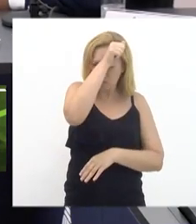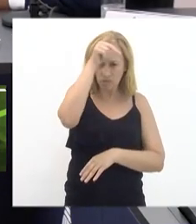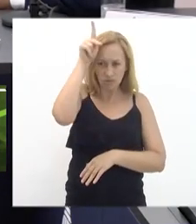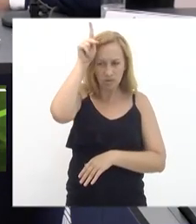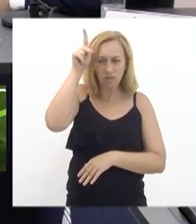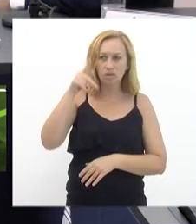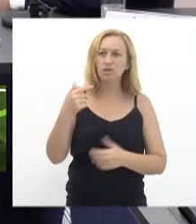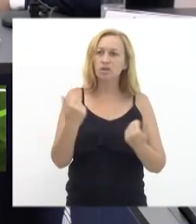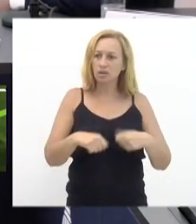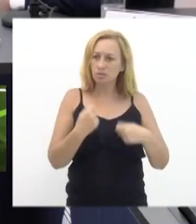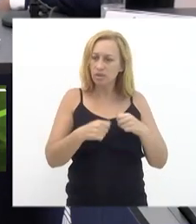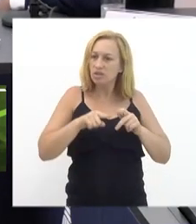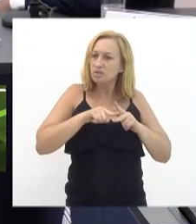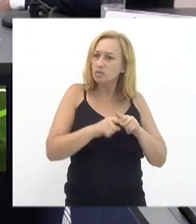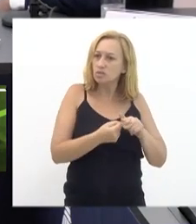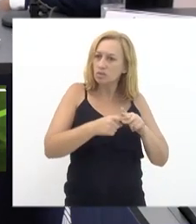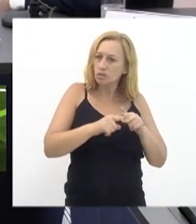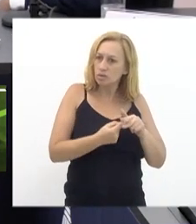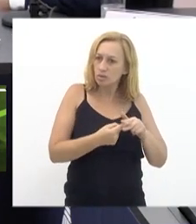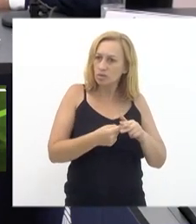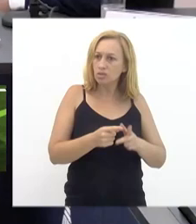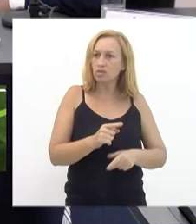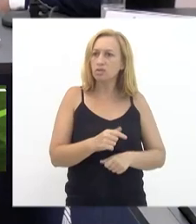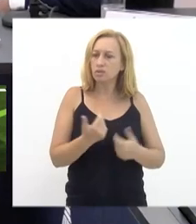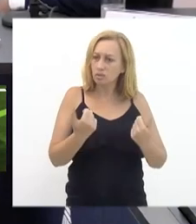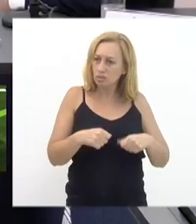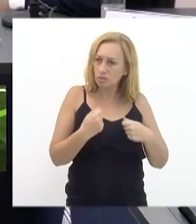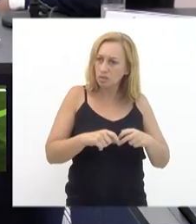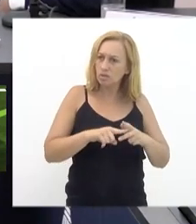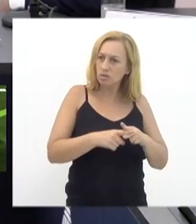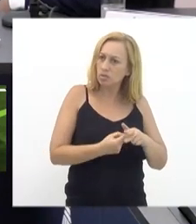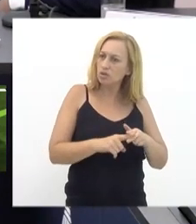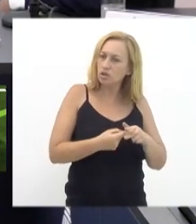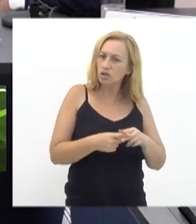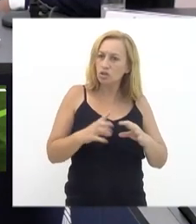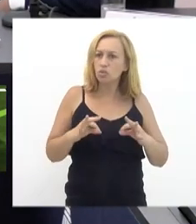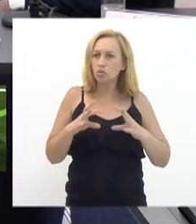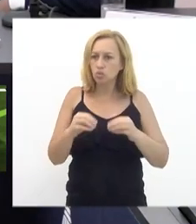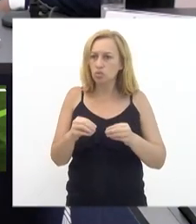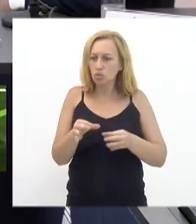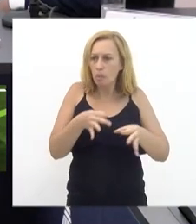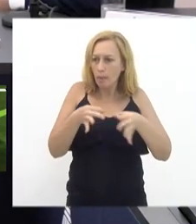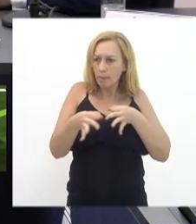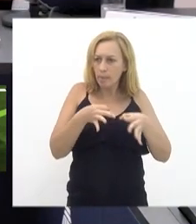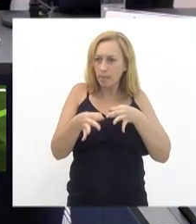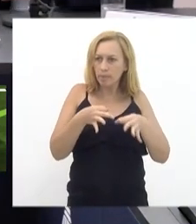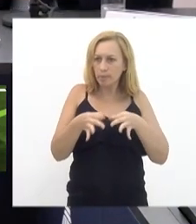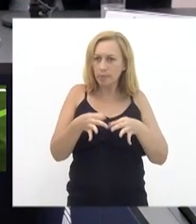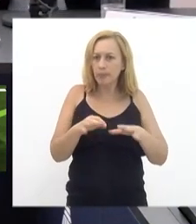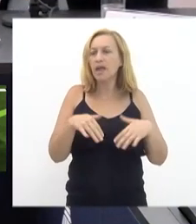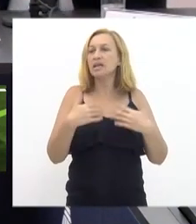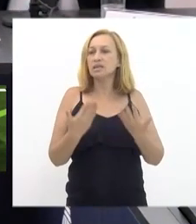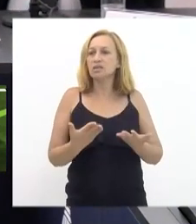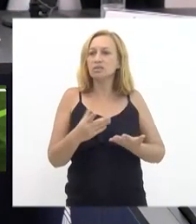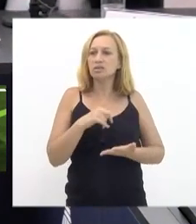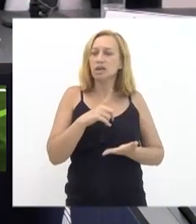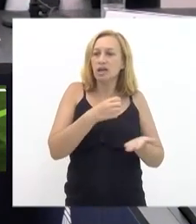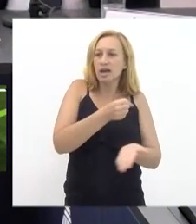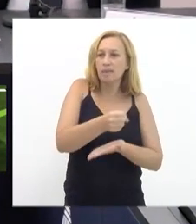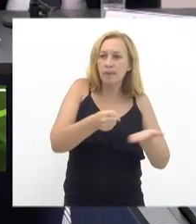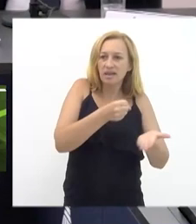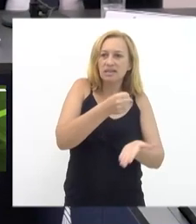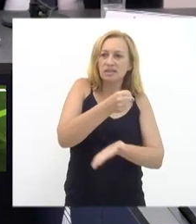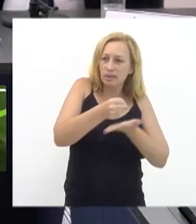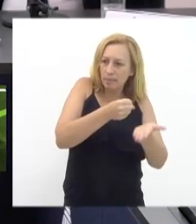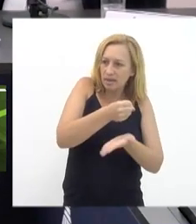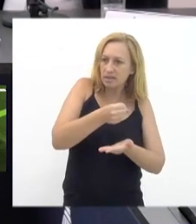eles precisam ser corrigidos e precisa corrigir hoje planícies bom então a gente tem ali um básico do